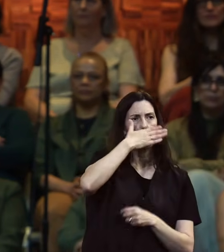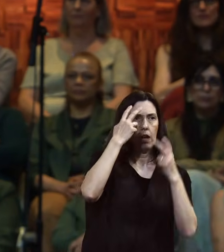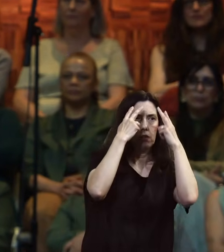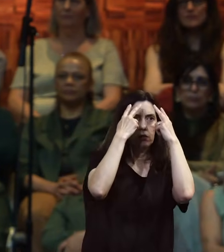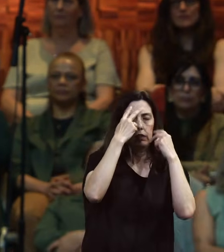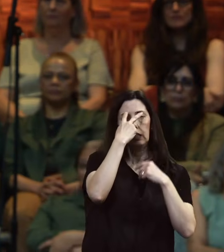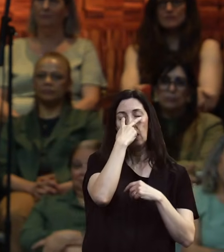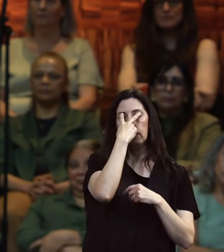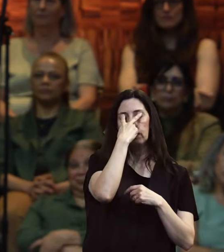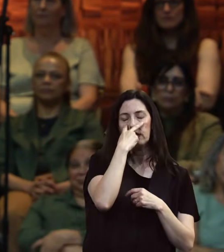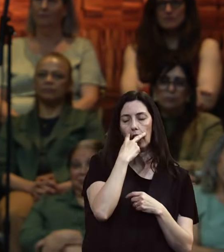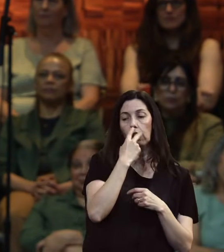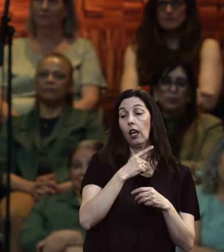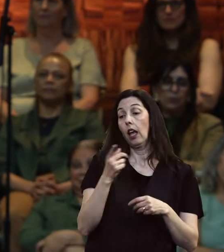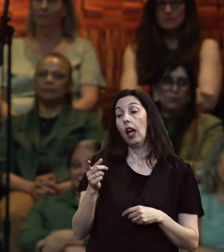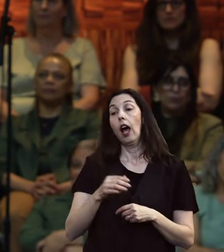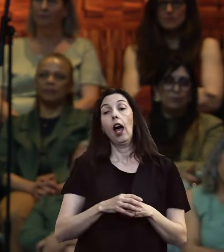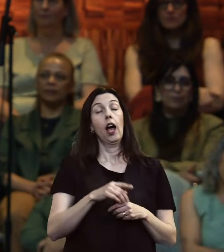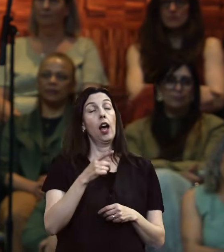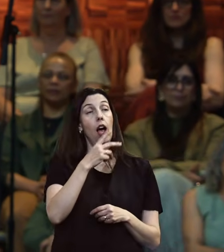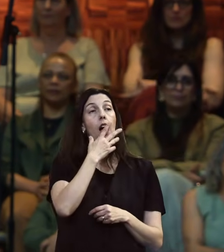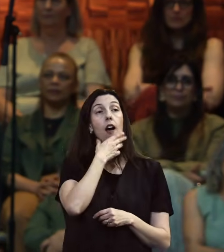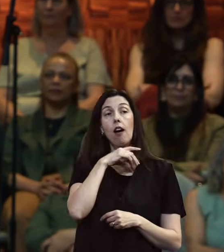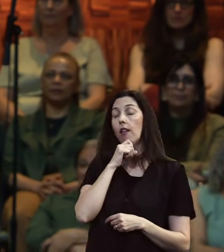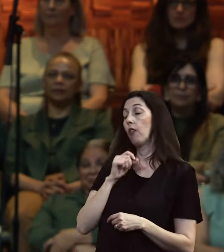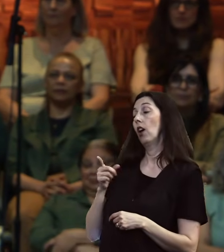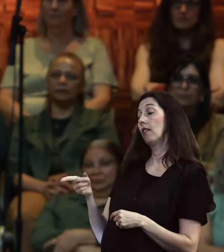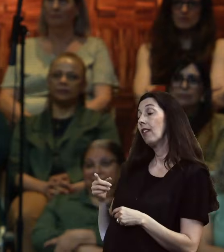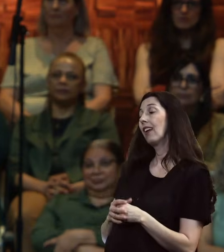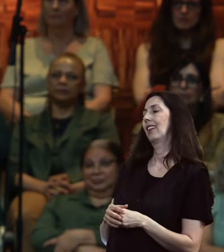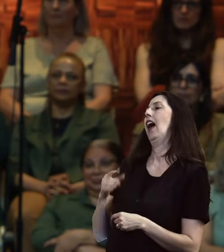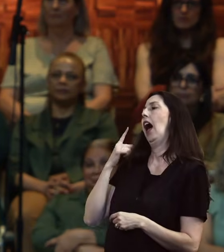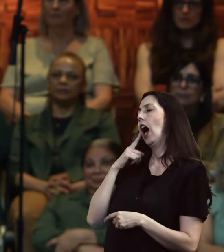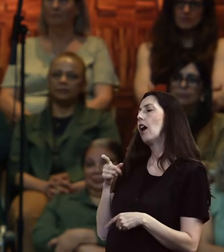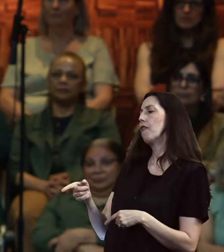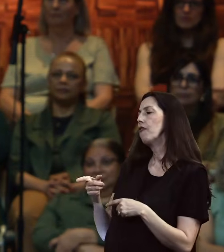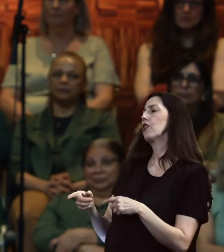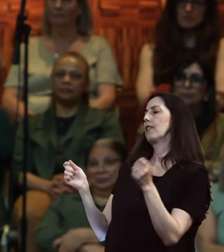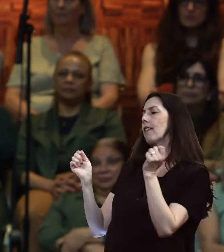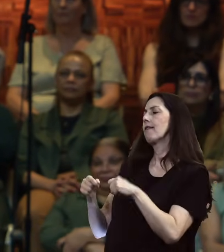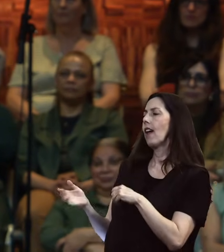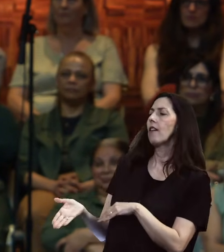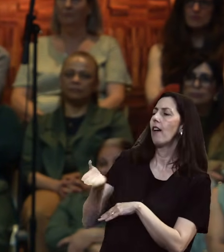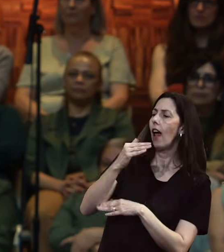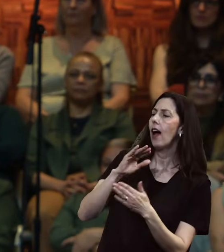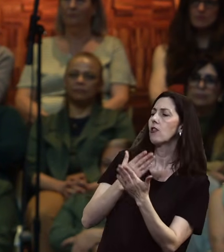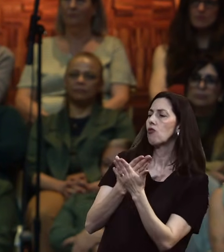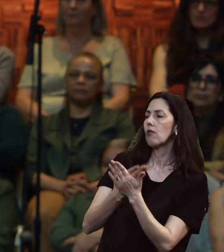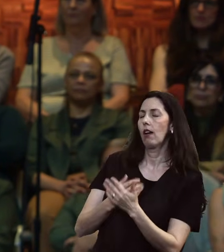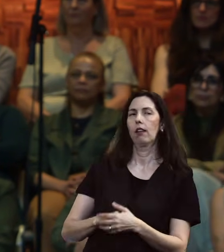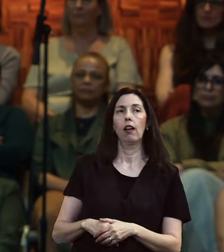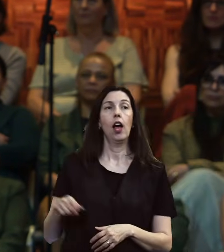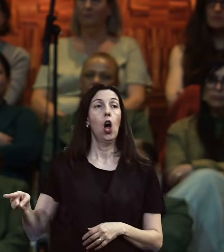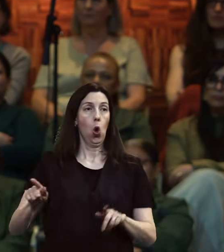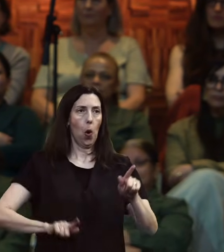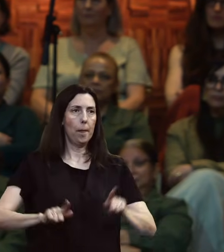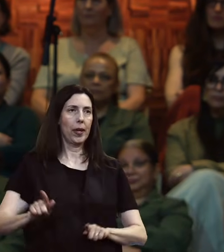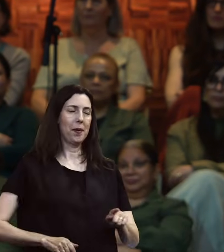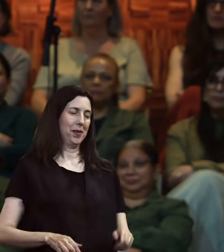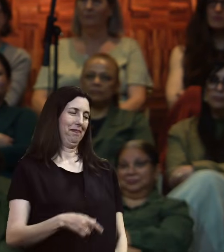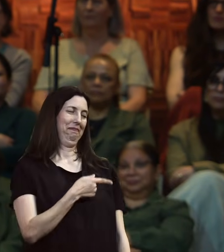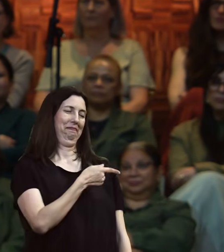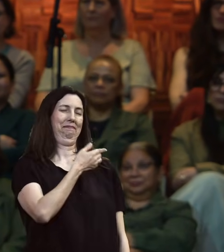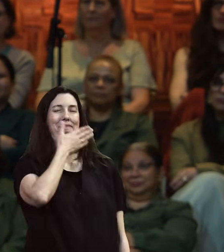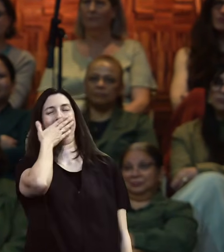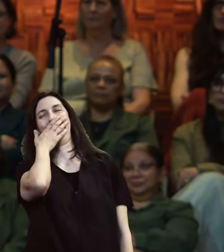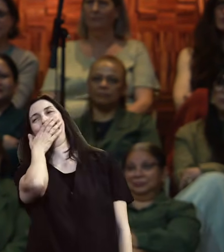ver potencial em mim. E enquanto os meus primos riam, porque eu estava dizendo que eu queria estudar, a